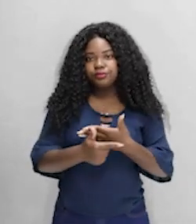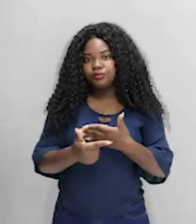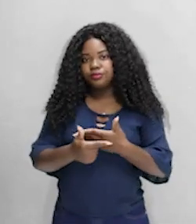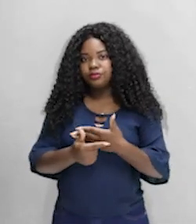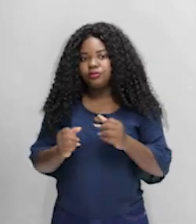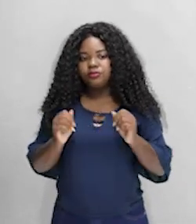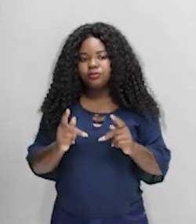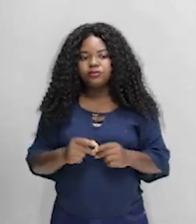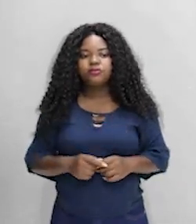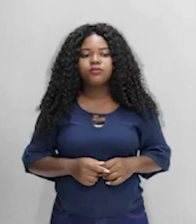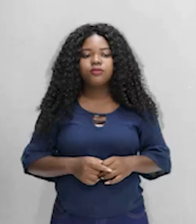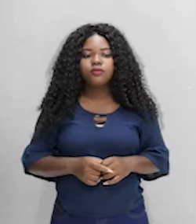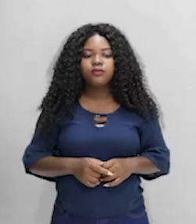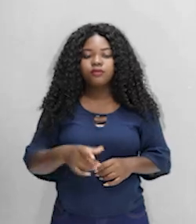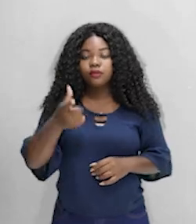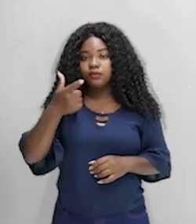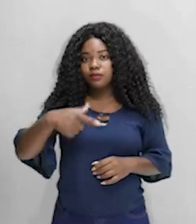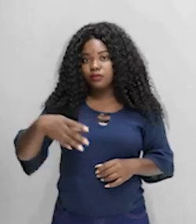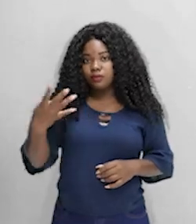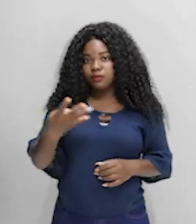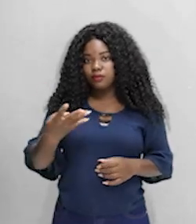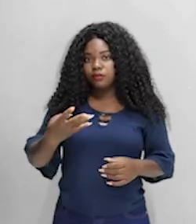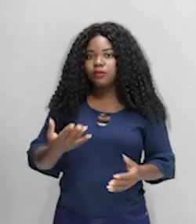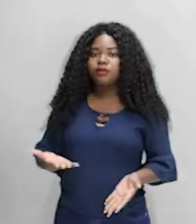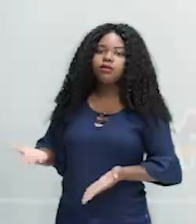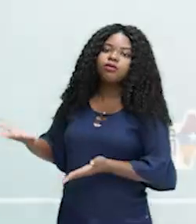inorgânicas. Vamos lá, cabe mais uma questão.